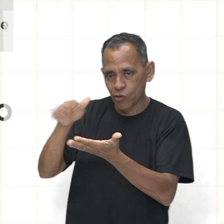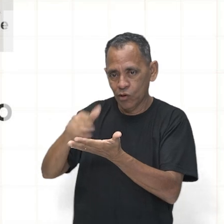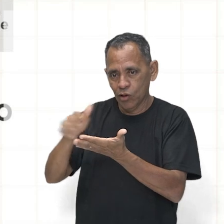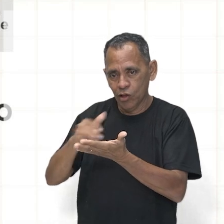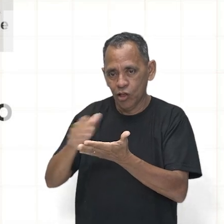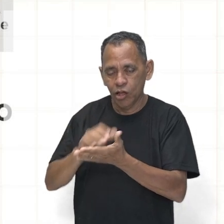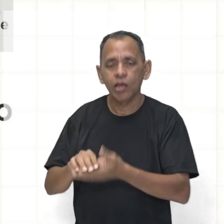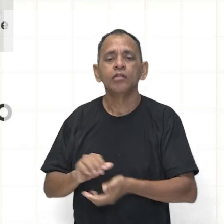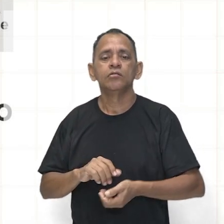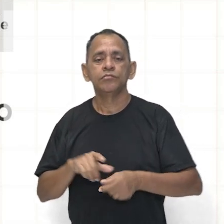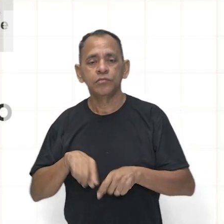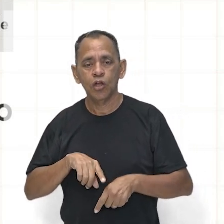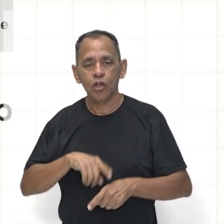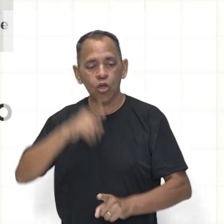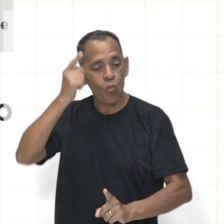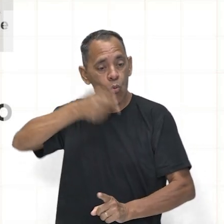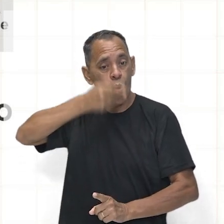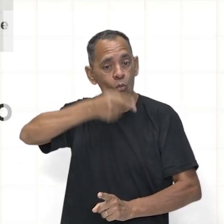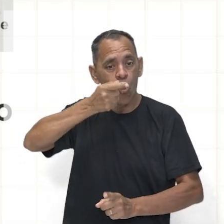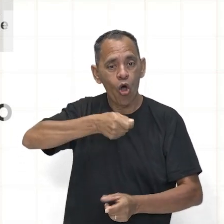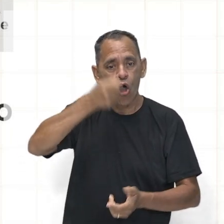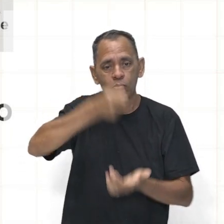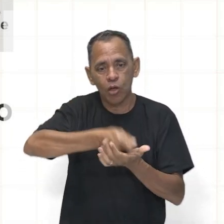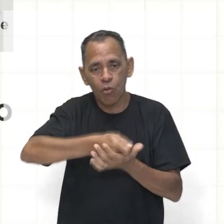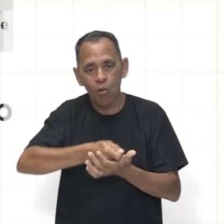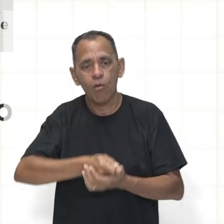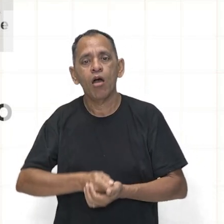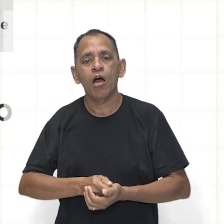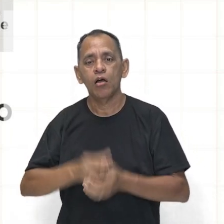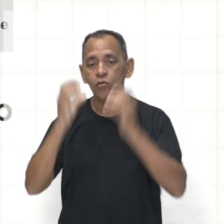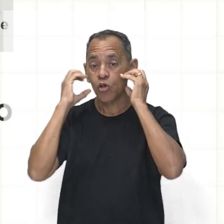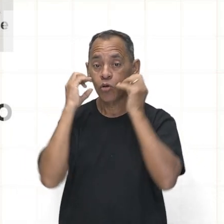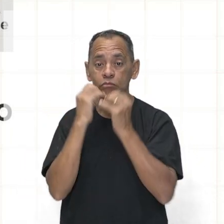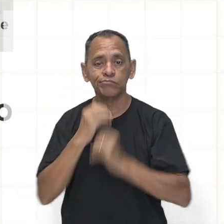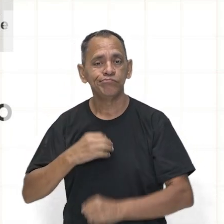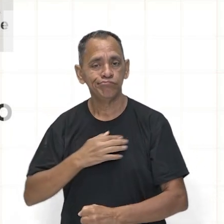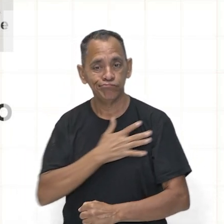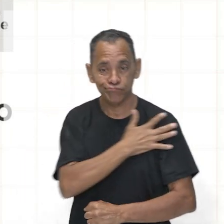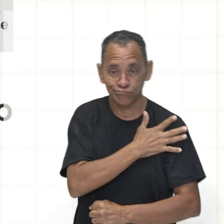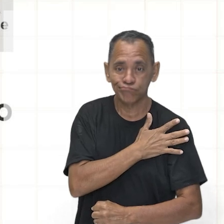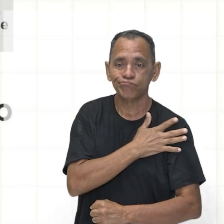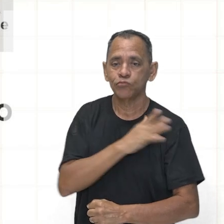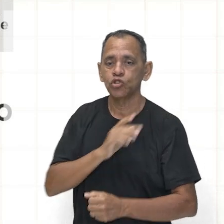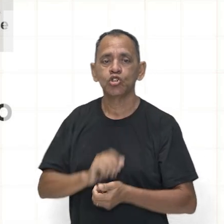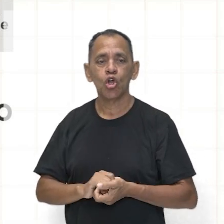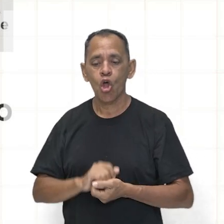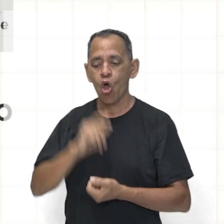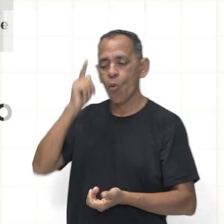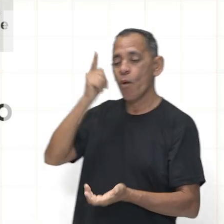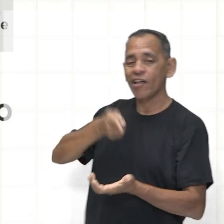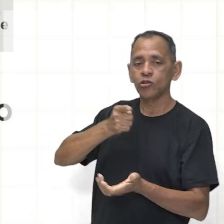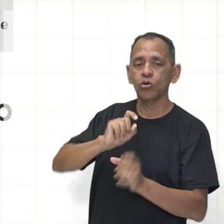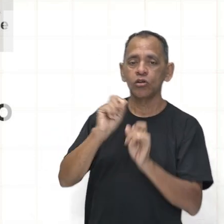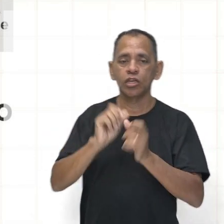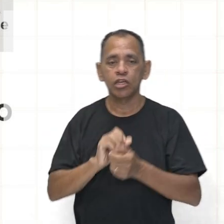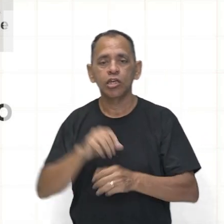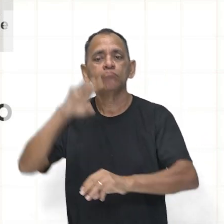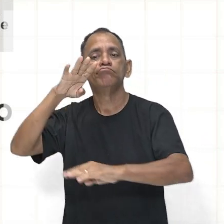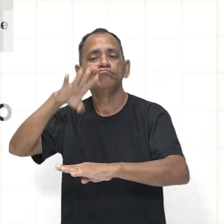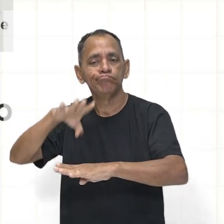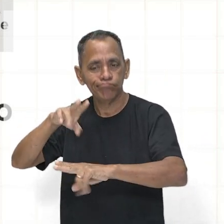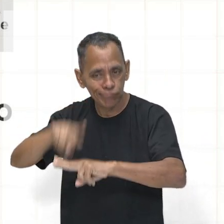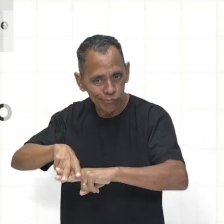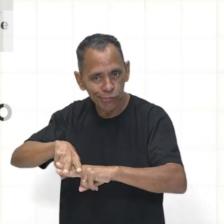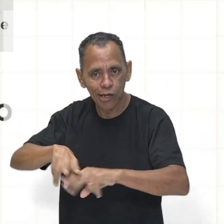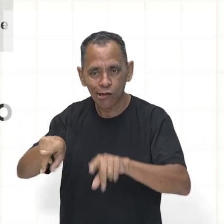ordem do Marechal Deodoro da Fonseca, foi preso. Visconde de Ouro Preto, ele era o chefe do gabinete ministerial.